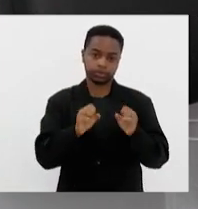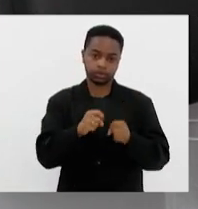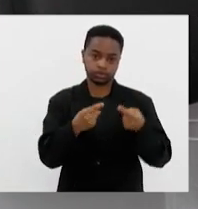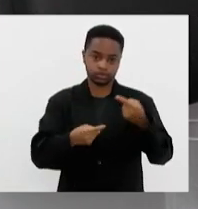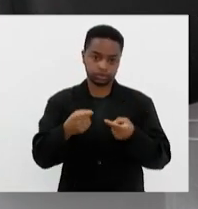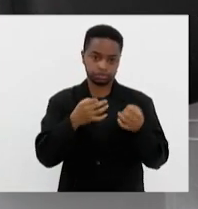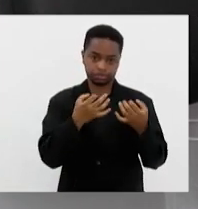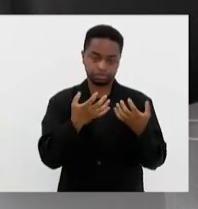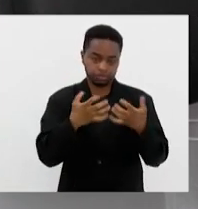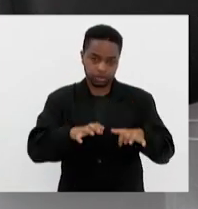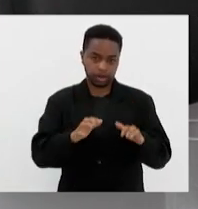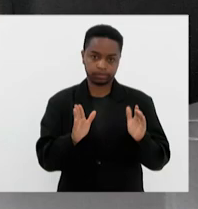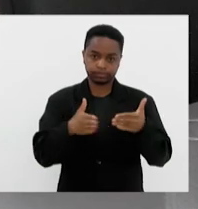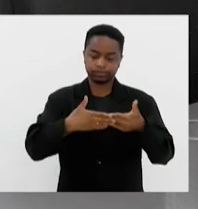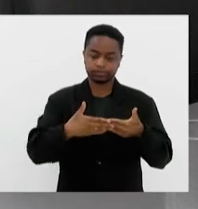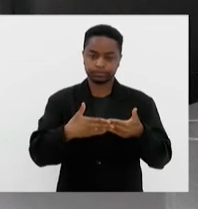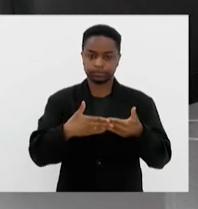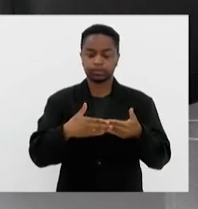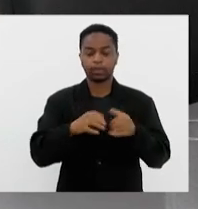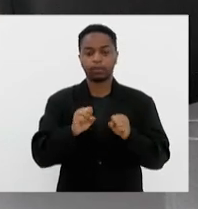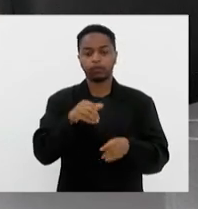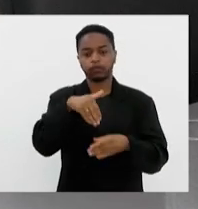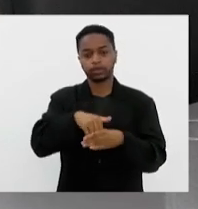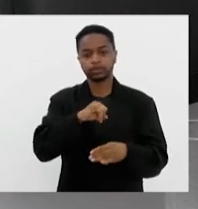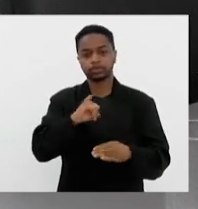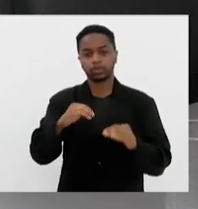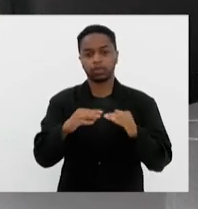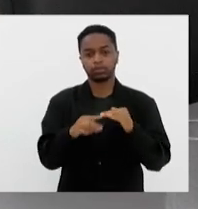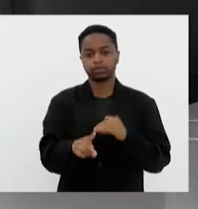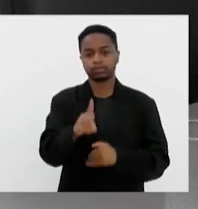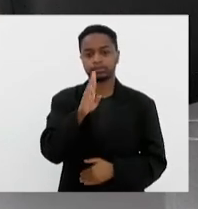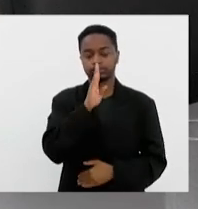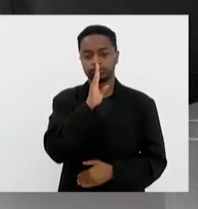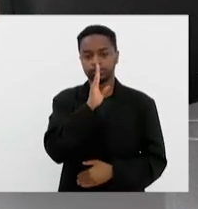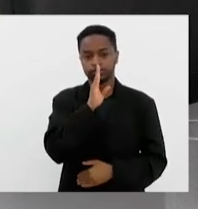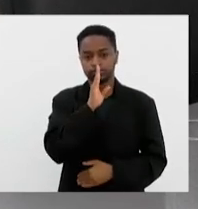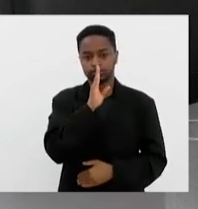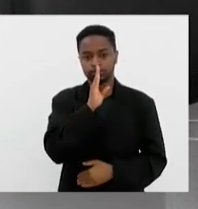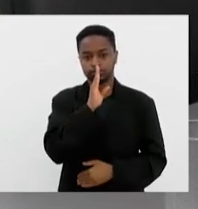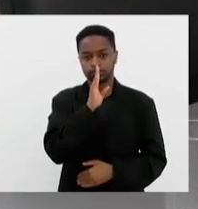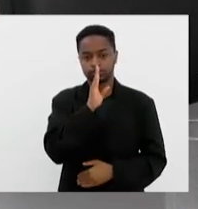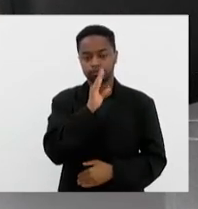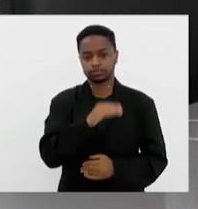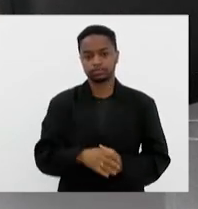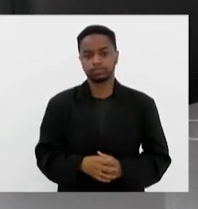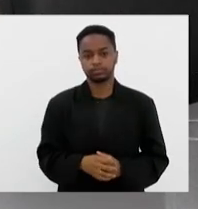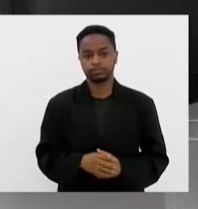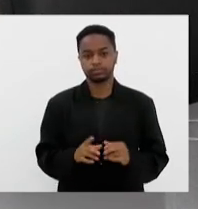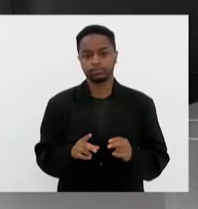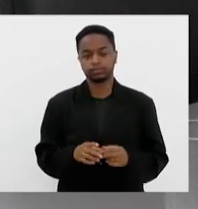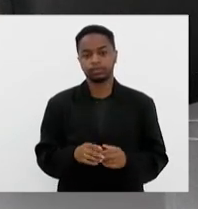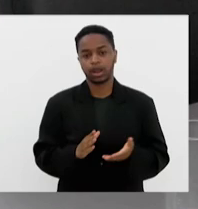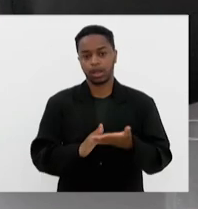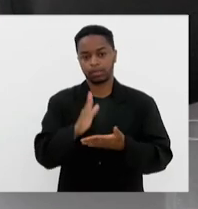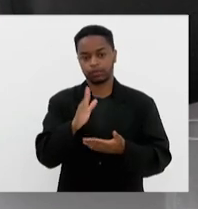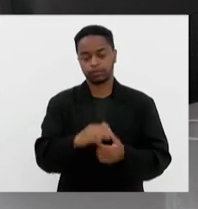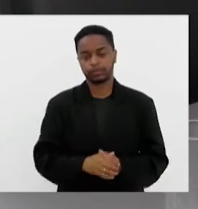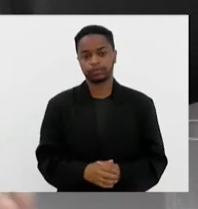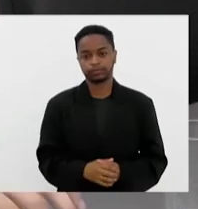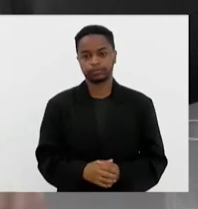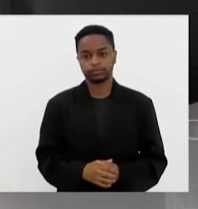Não havendo que queira discutir, encerrada a discussão, em votação, os senhores que aprovam o parecer pela prejudicabilidade e permaneçam como estão,